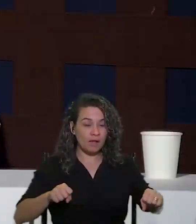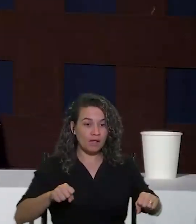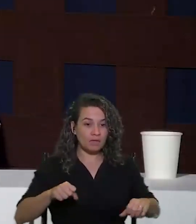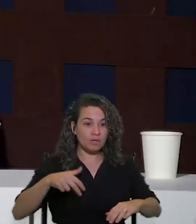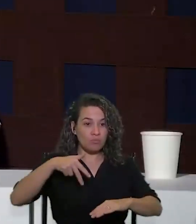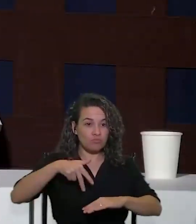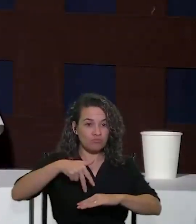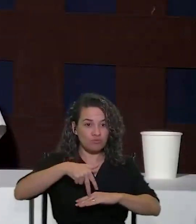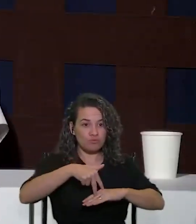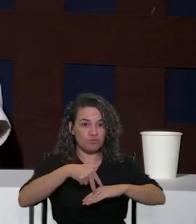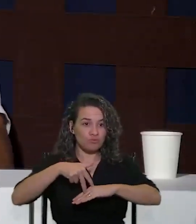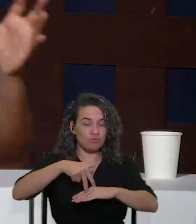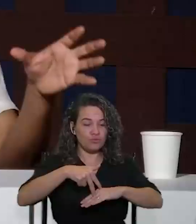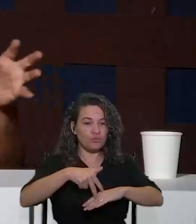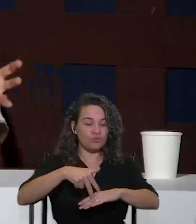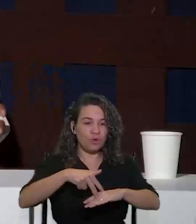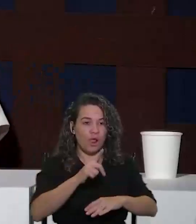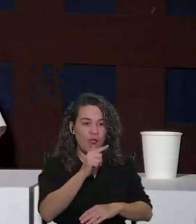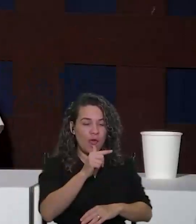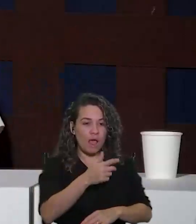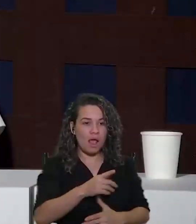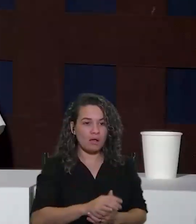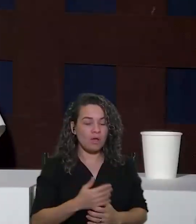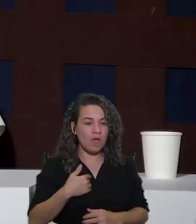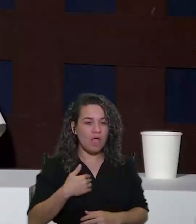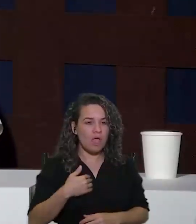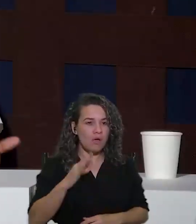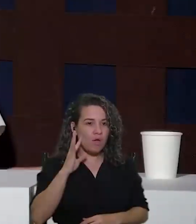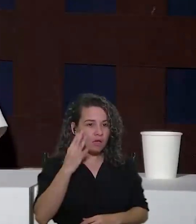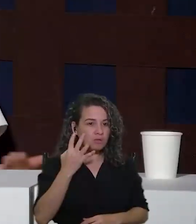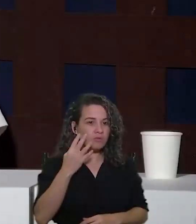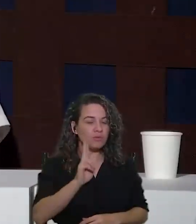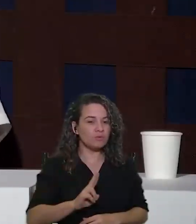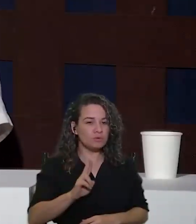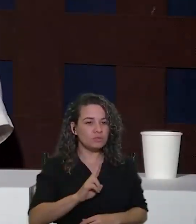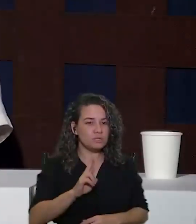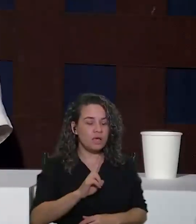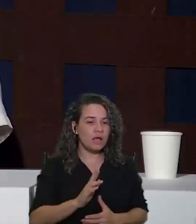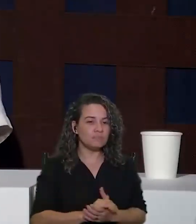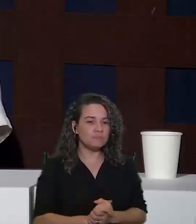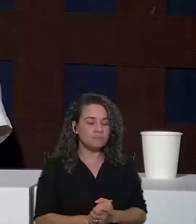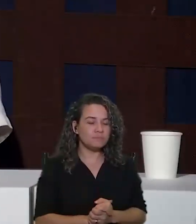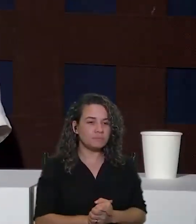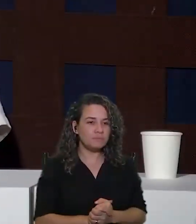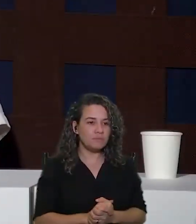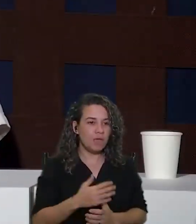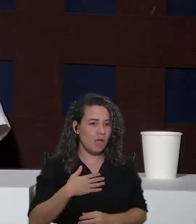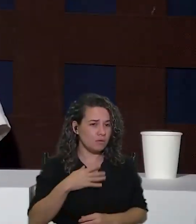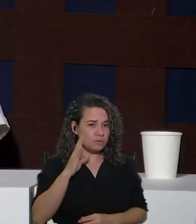até Ipanema. Né? Para quem conhece ali a região sabe que é uma coisa meio estúpida de fazer, né? Mas eu decidi fazer